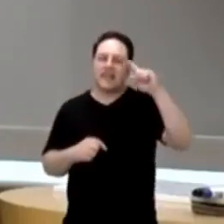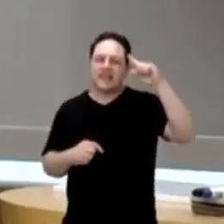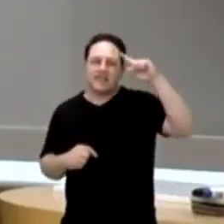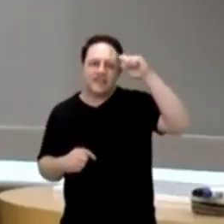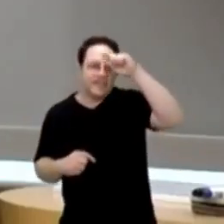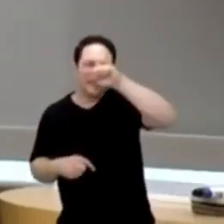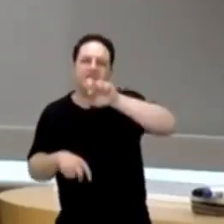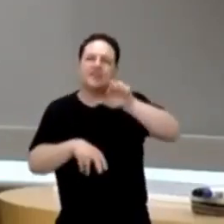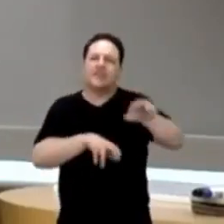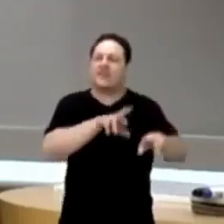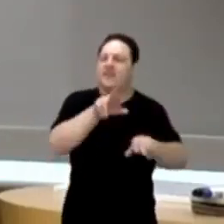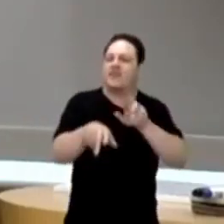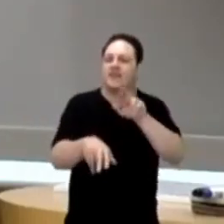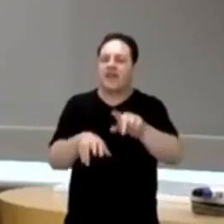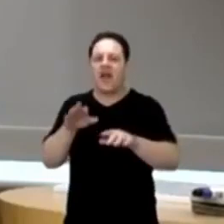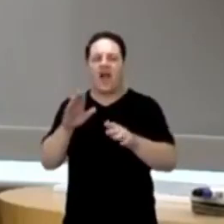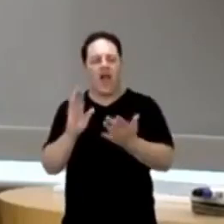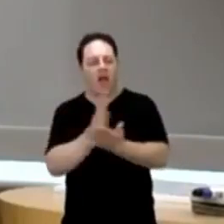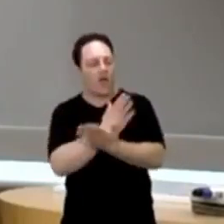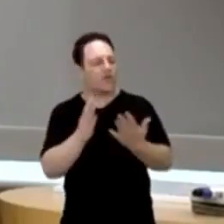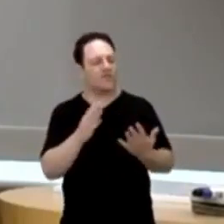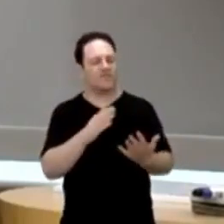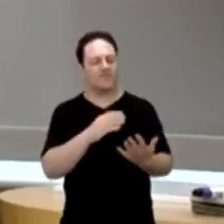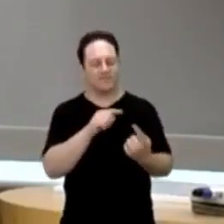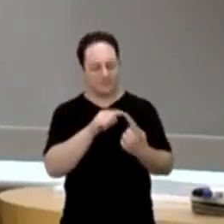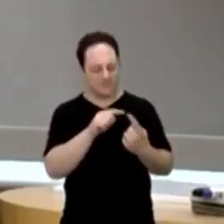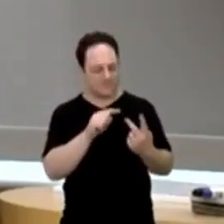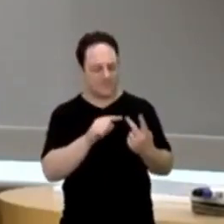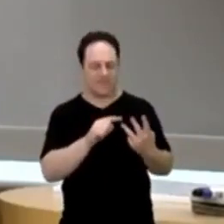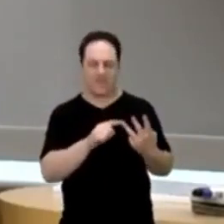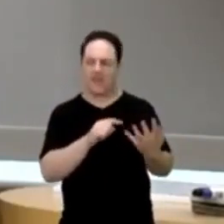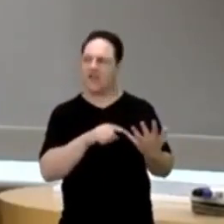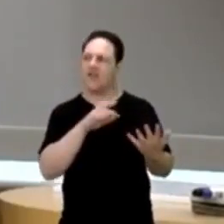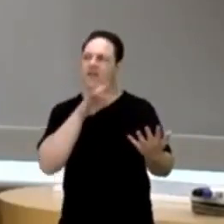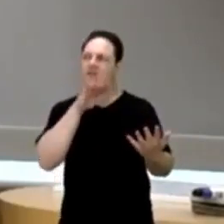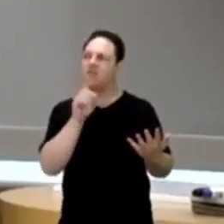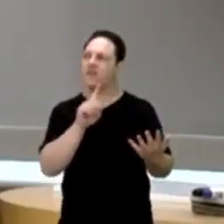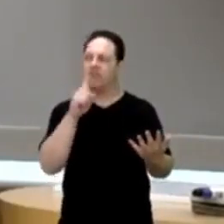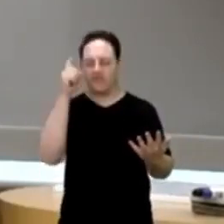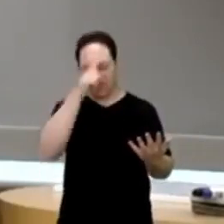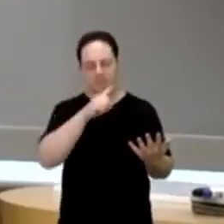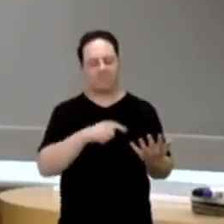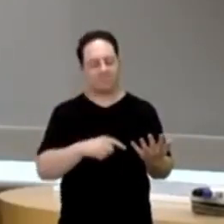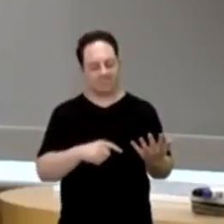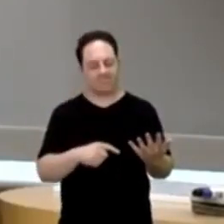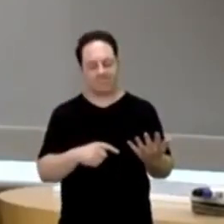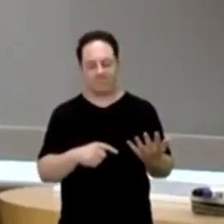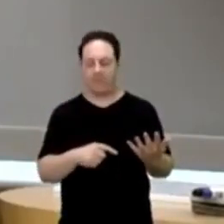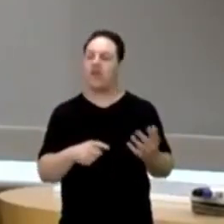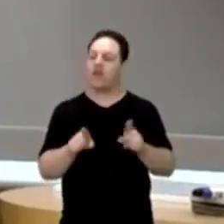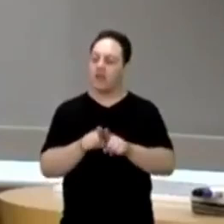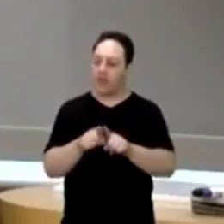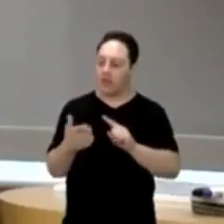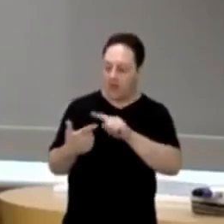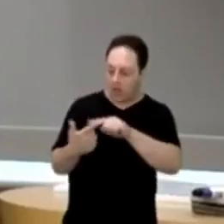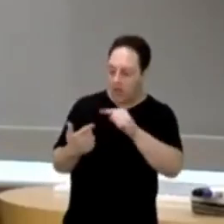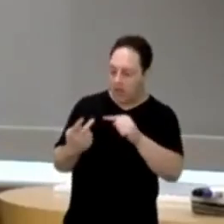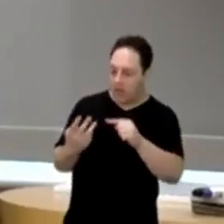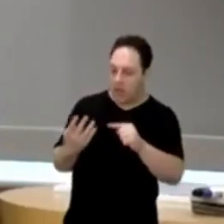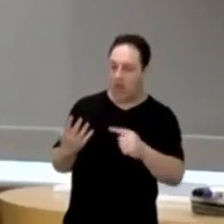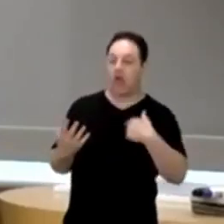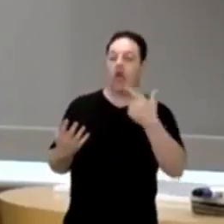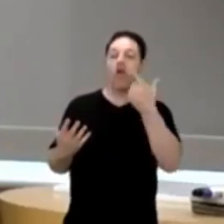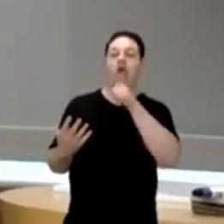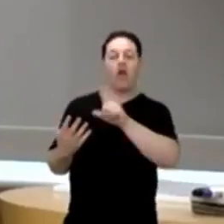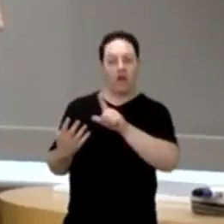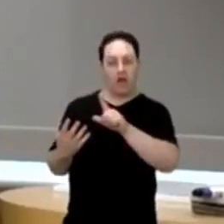as coisas que foram massas, as coisas que não foram tão legais, pra gente poder honrar a pessoa que a gente se torna, né? Porque a cada desafio, a cada coisa que a